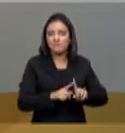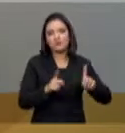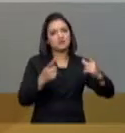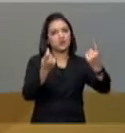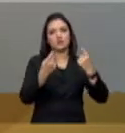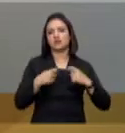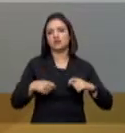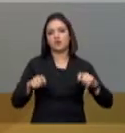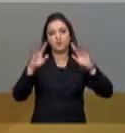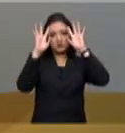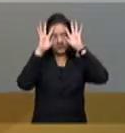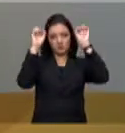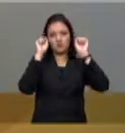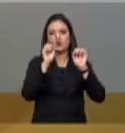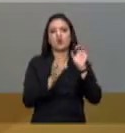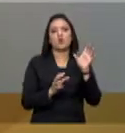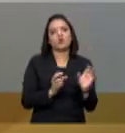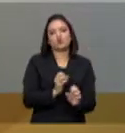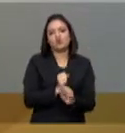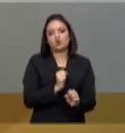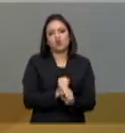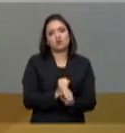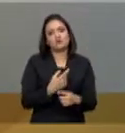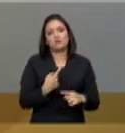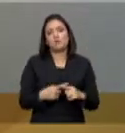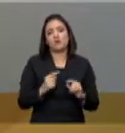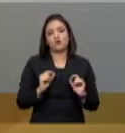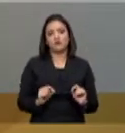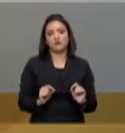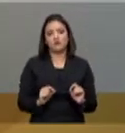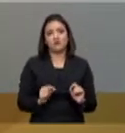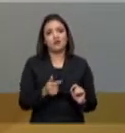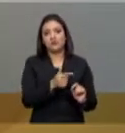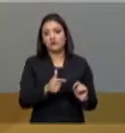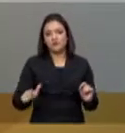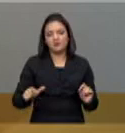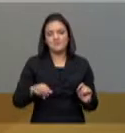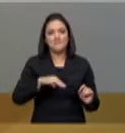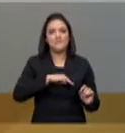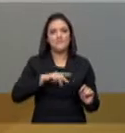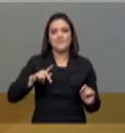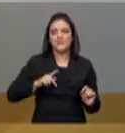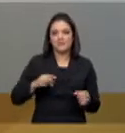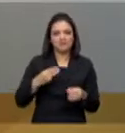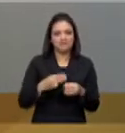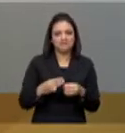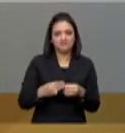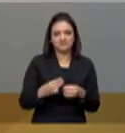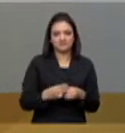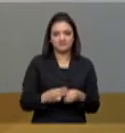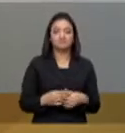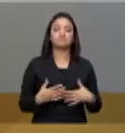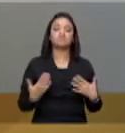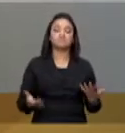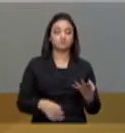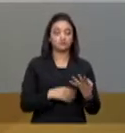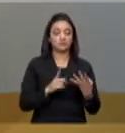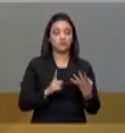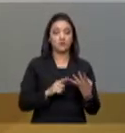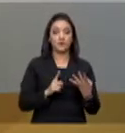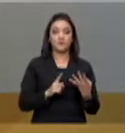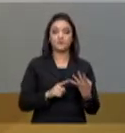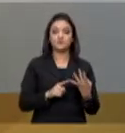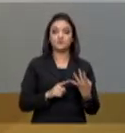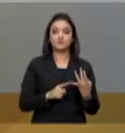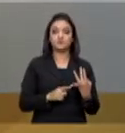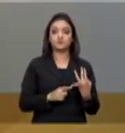tribunal de contas, no caso do município, pela singela circunstância de que não há um Ministério Público Municipal. E, em quarto lugar,